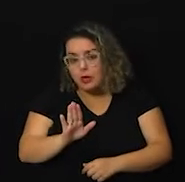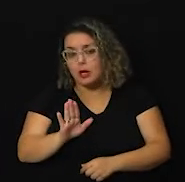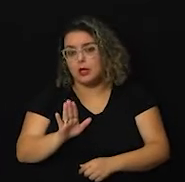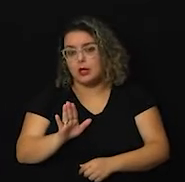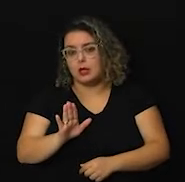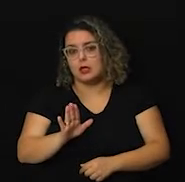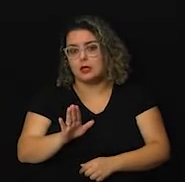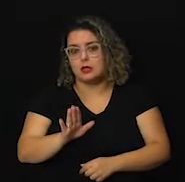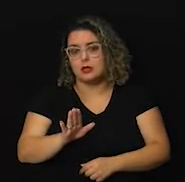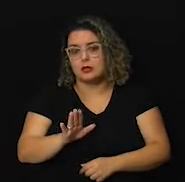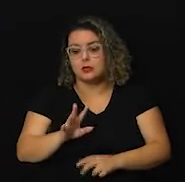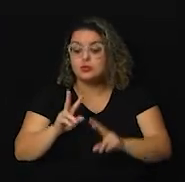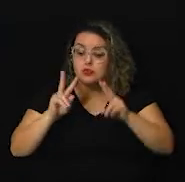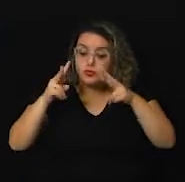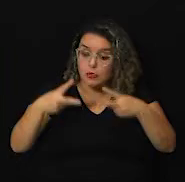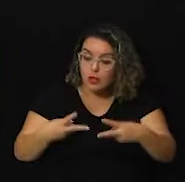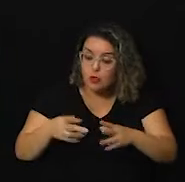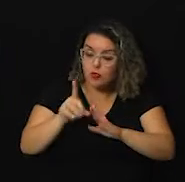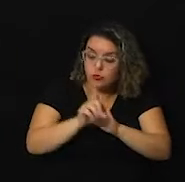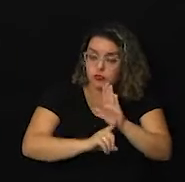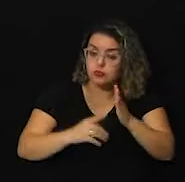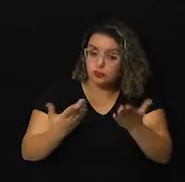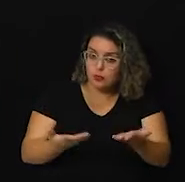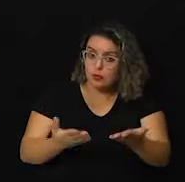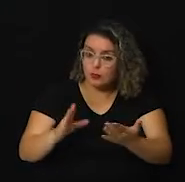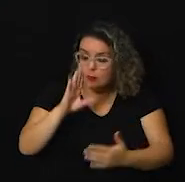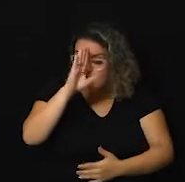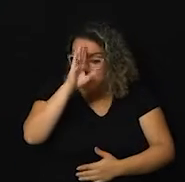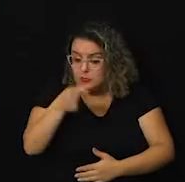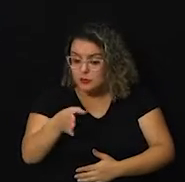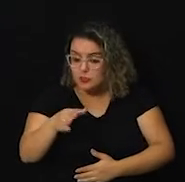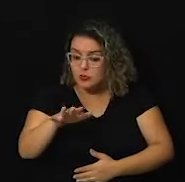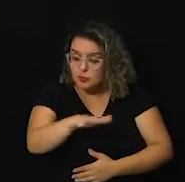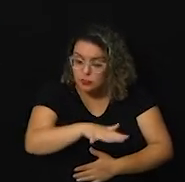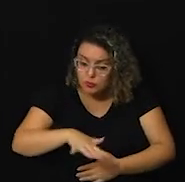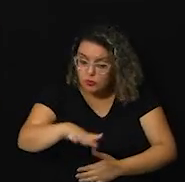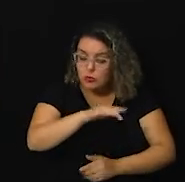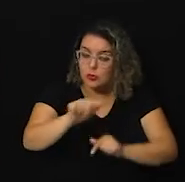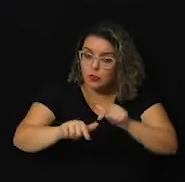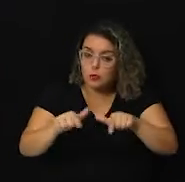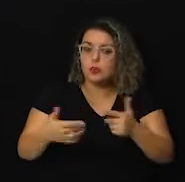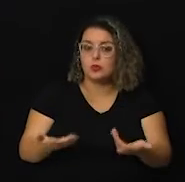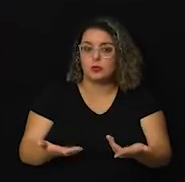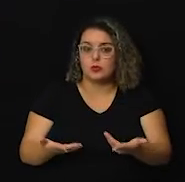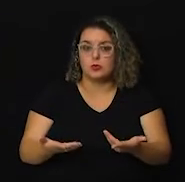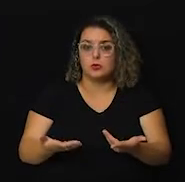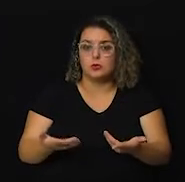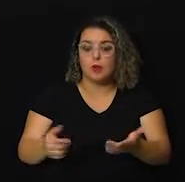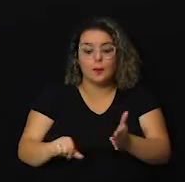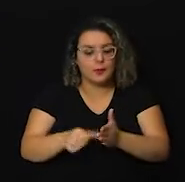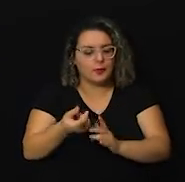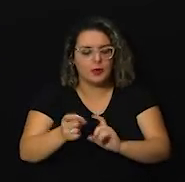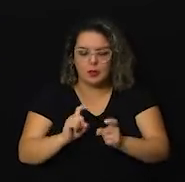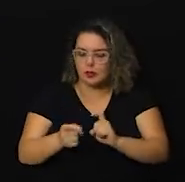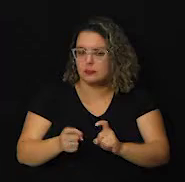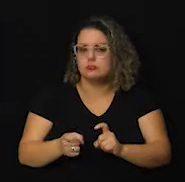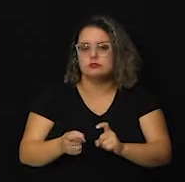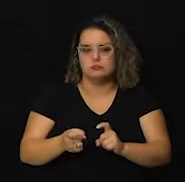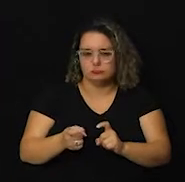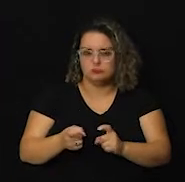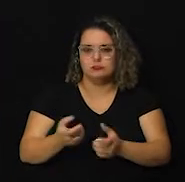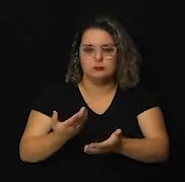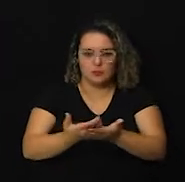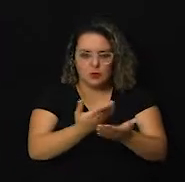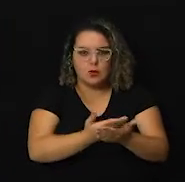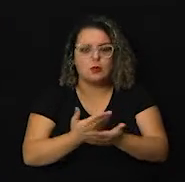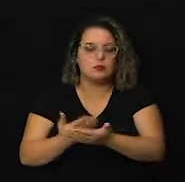dificultar mais os reconhecimentos, os direitos, principalmente dos trabalhadores. A gente, desde a primeira reunião dessa comissão